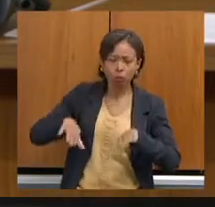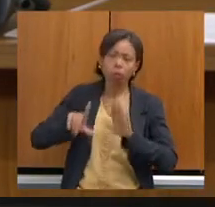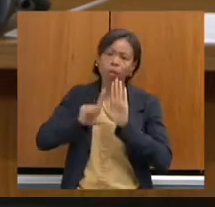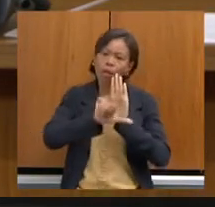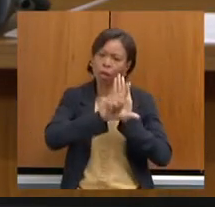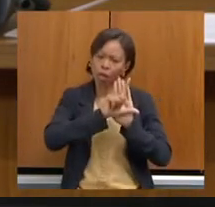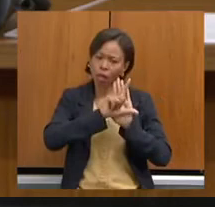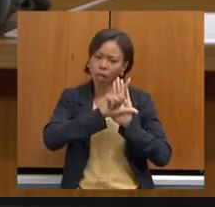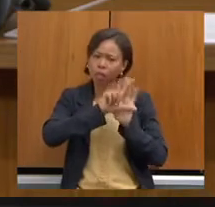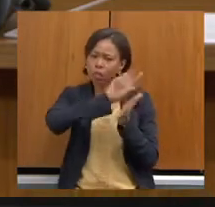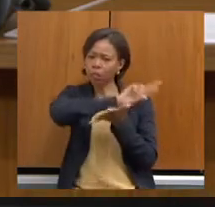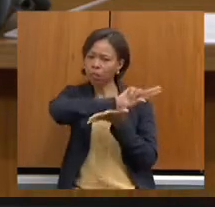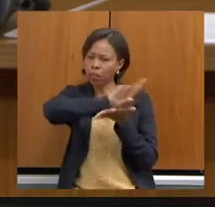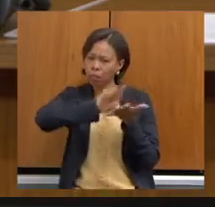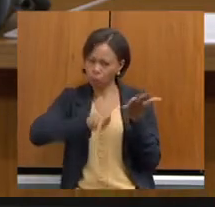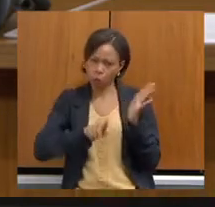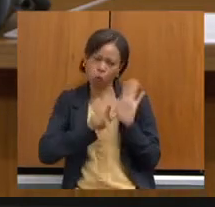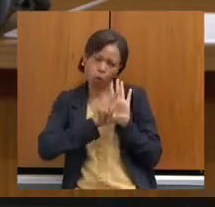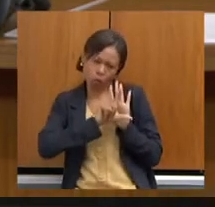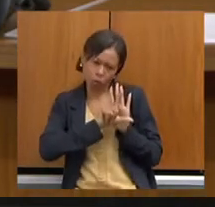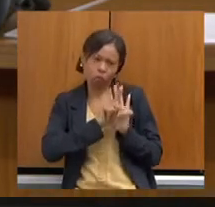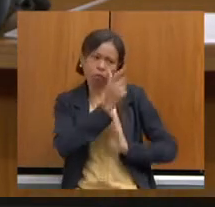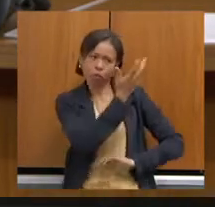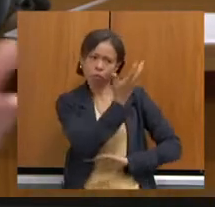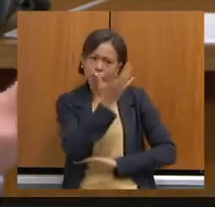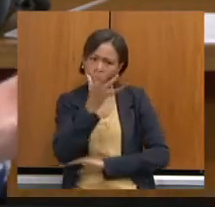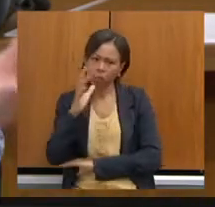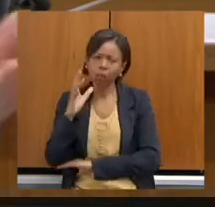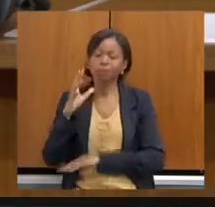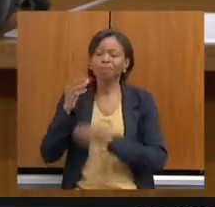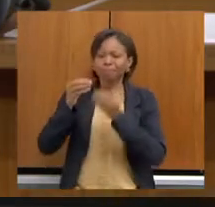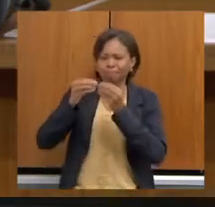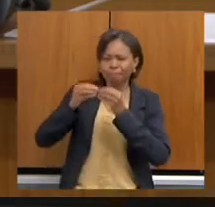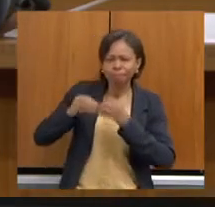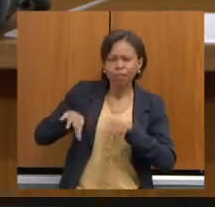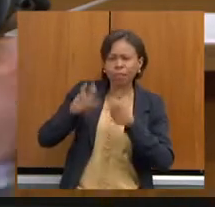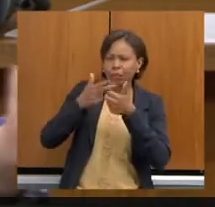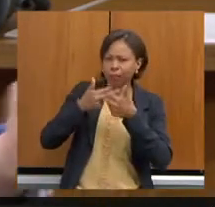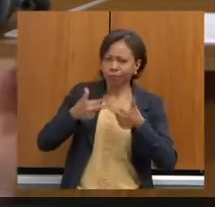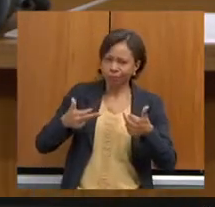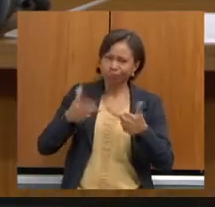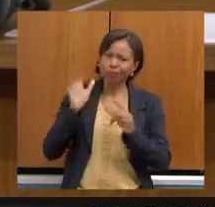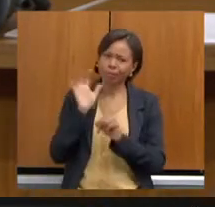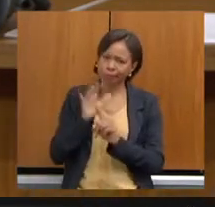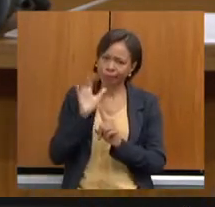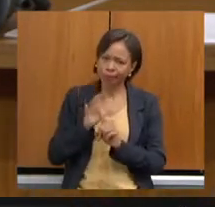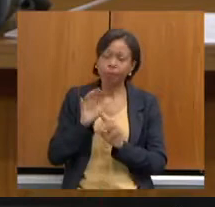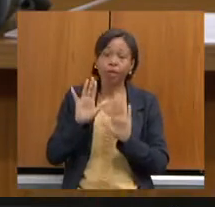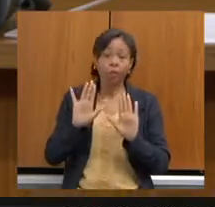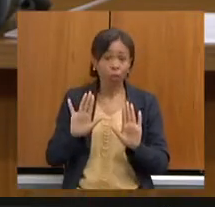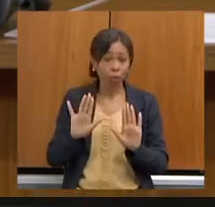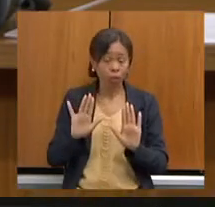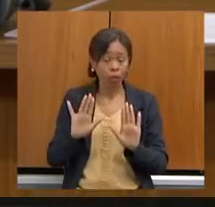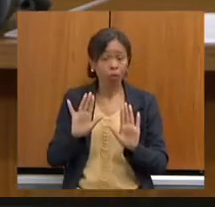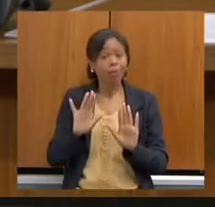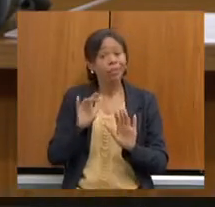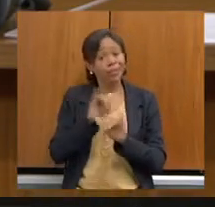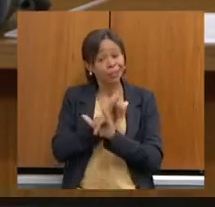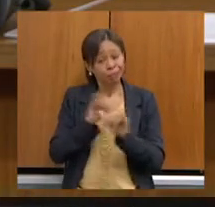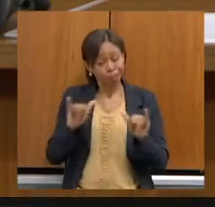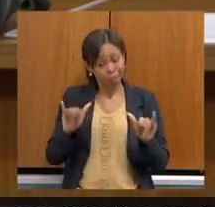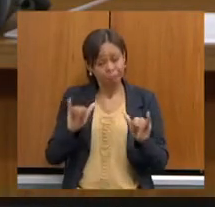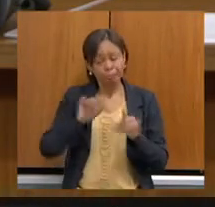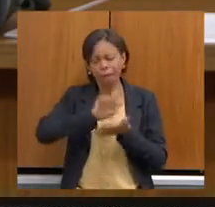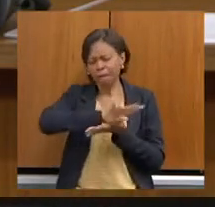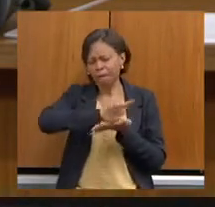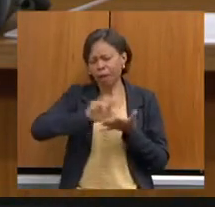ambientais quais impactos estão trazemos o que a gente tem visto Deputado e aqui falo com toda a mesa é que muitas